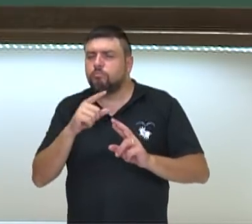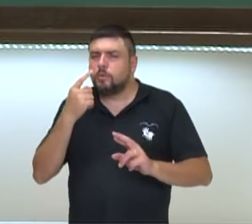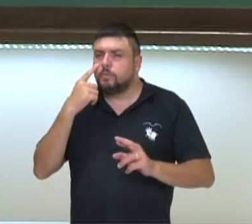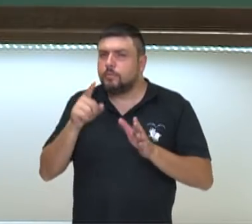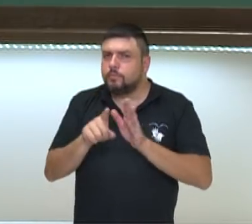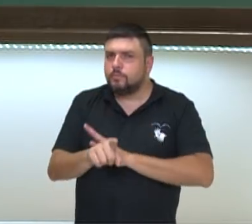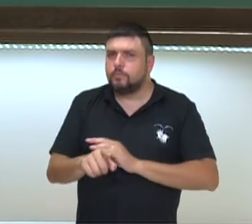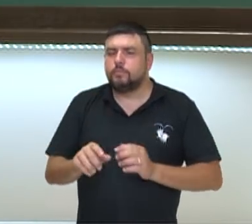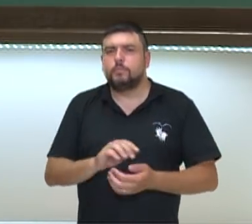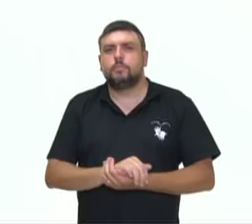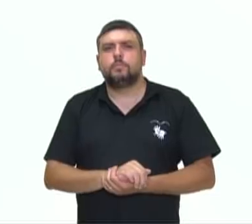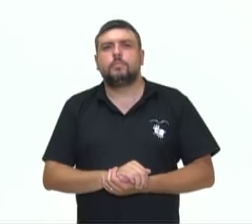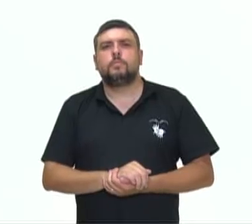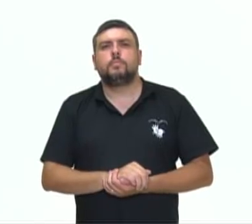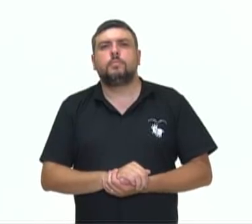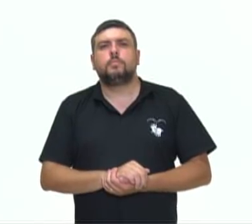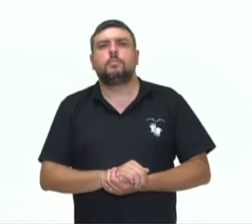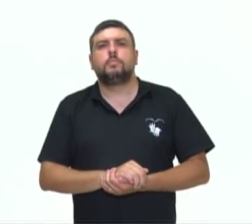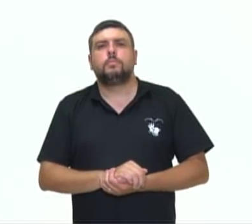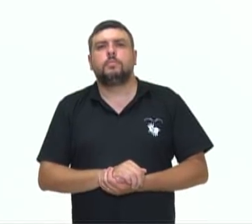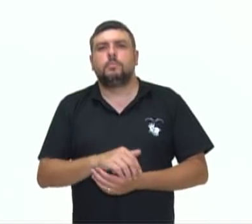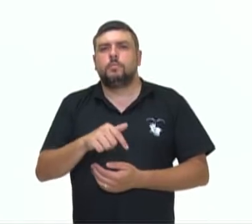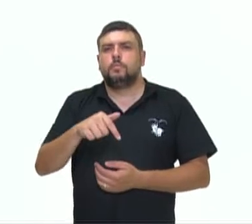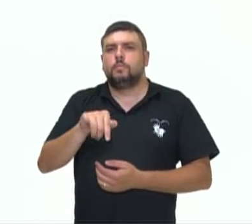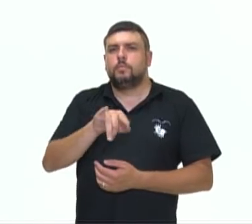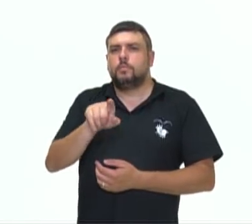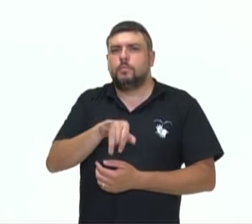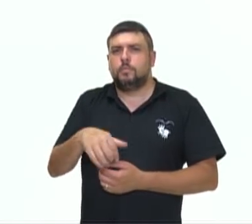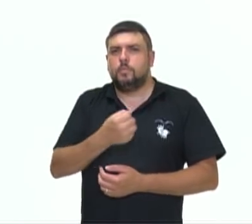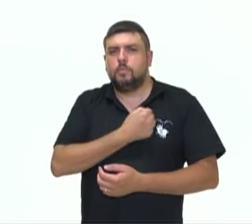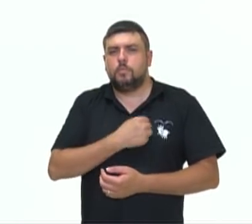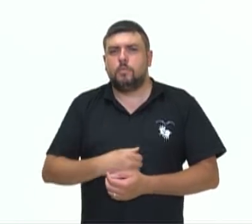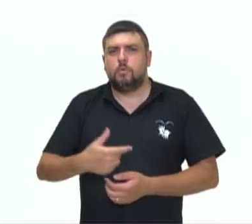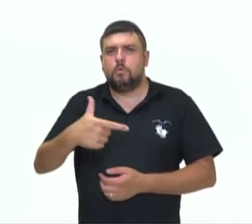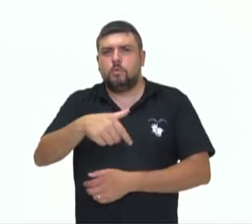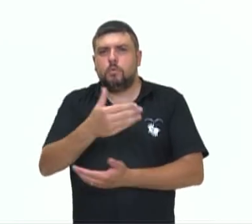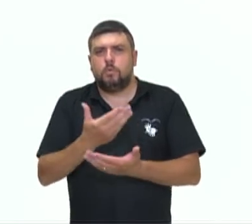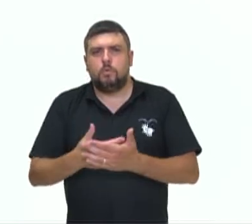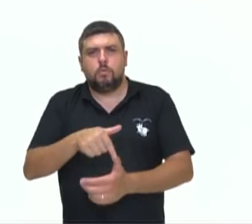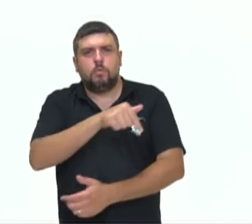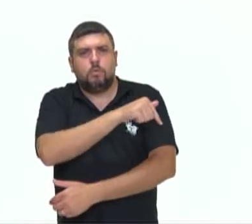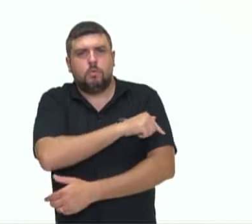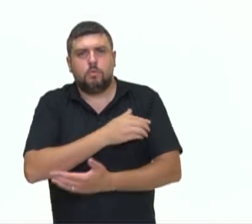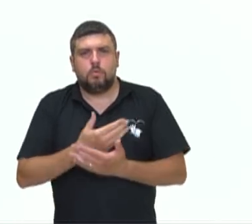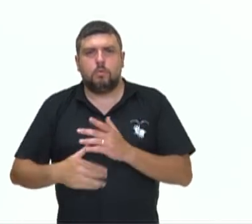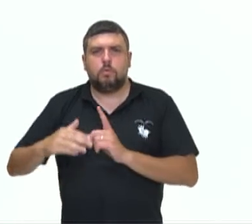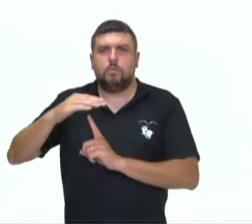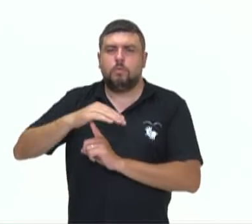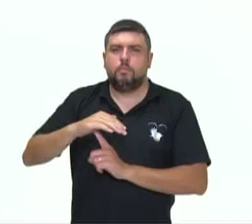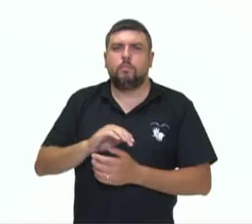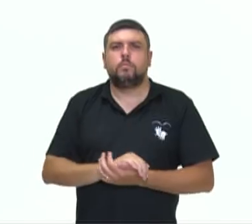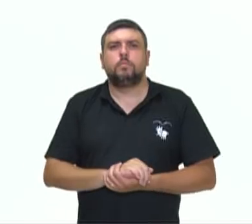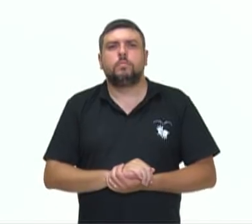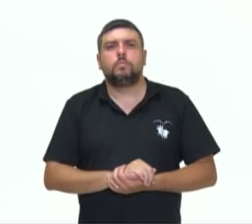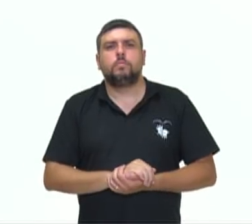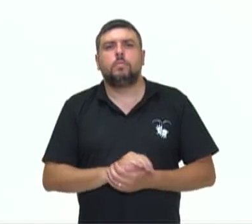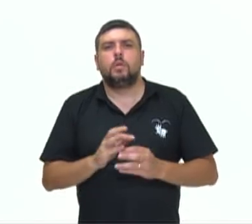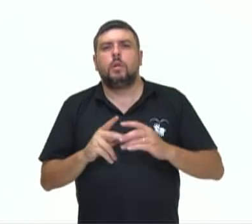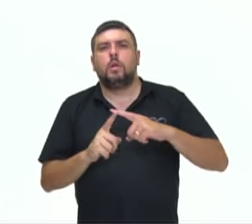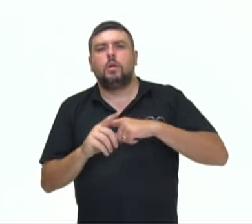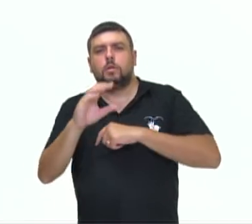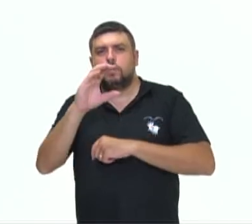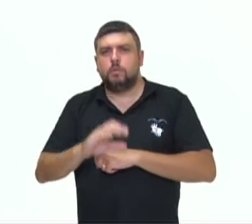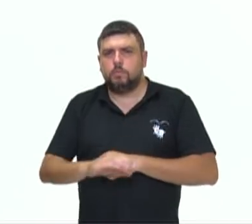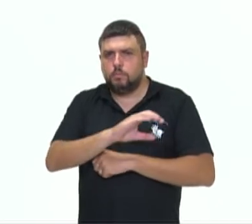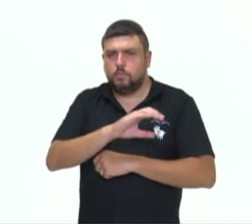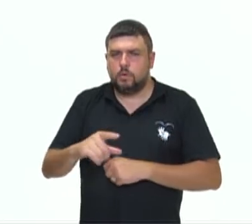descobrir então. Quiz número 2 da aula de 7º ano, aula Paraná, Ritos e Rituais. A Igreja Católica possui